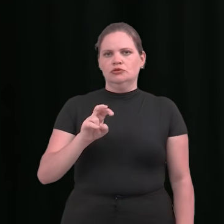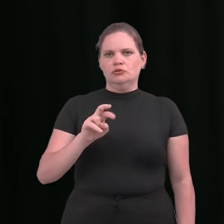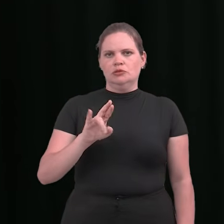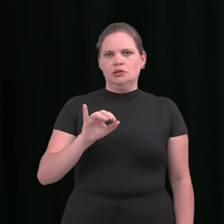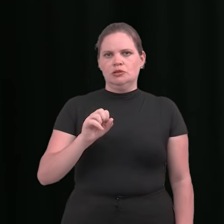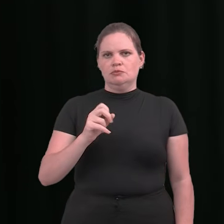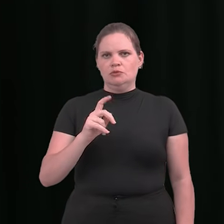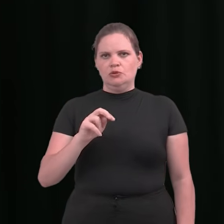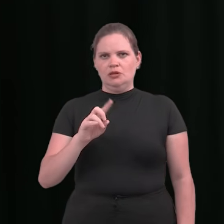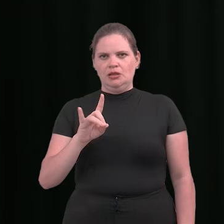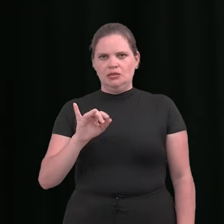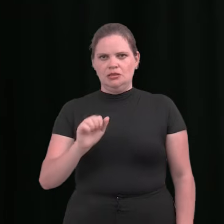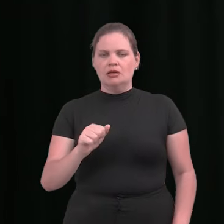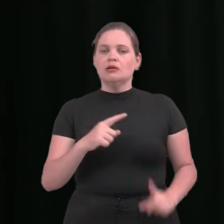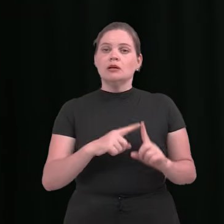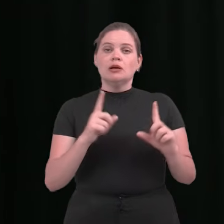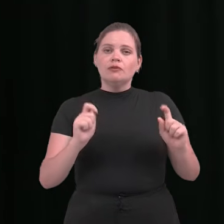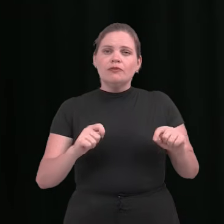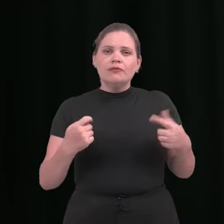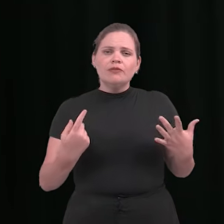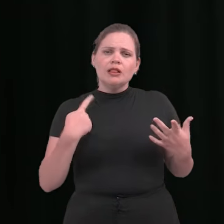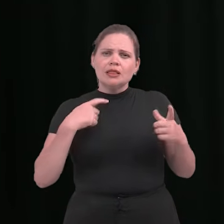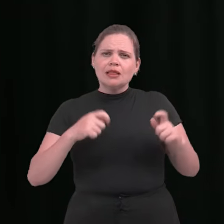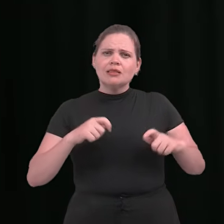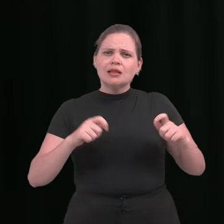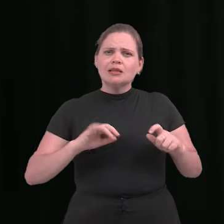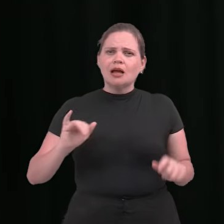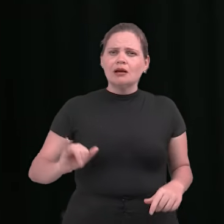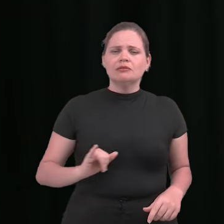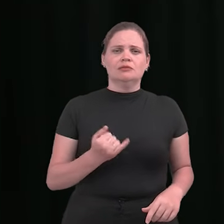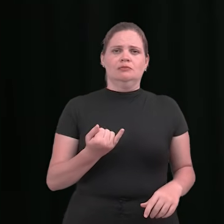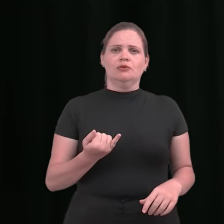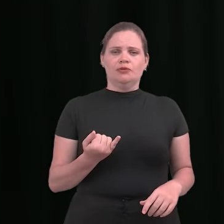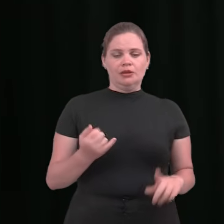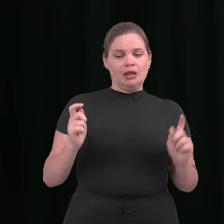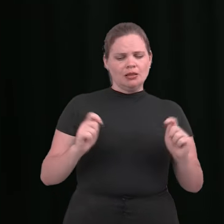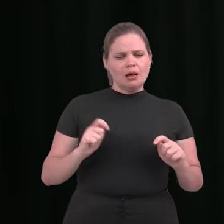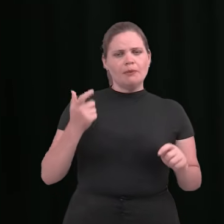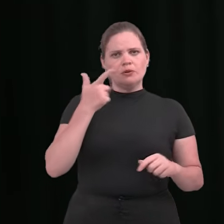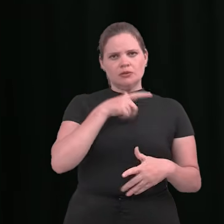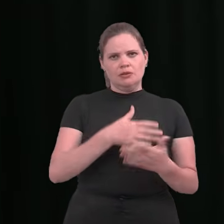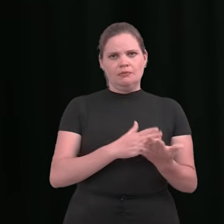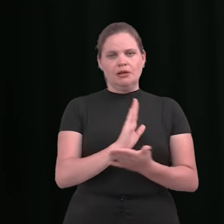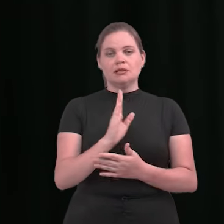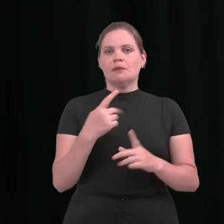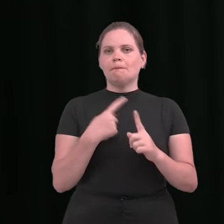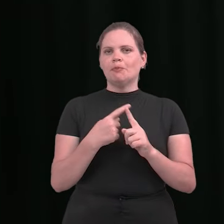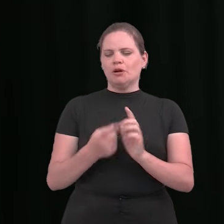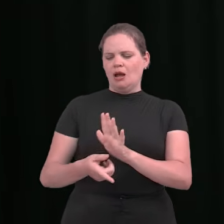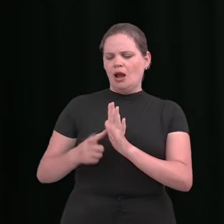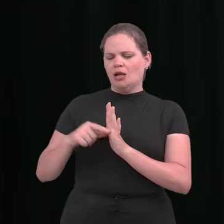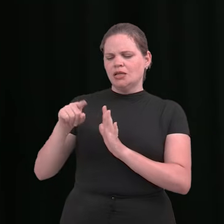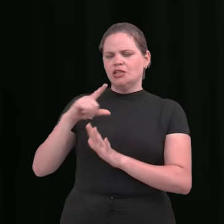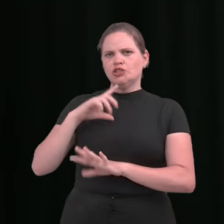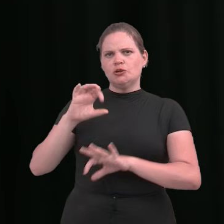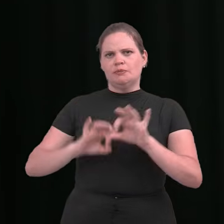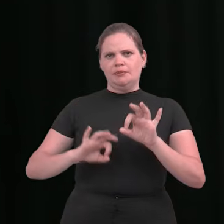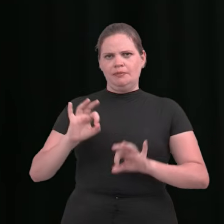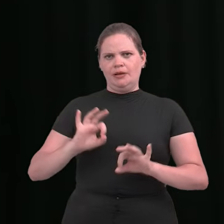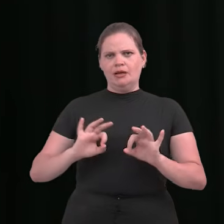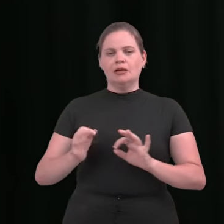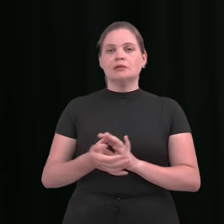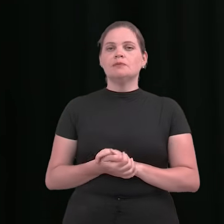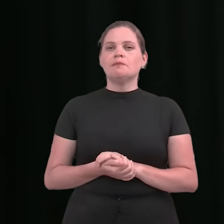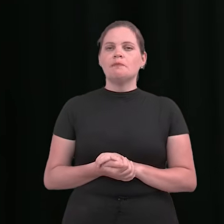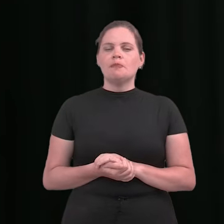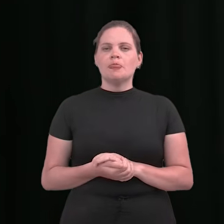muito, a possibilidade de ser aprovado ali para a preparação que ele tinha na época, é aí que